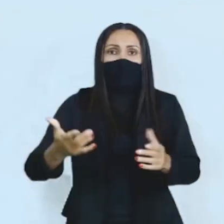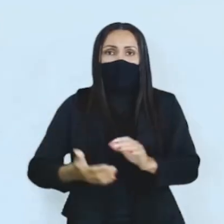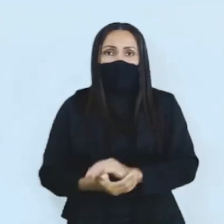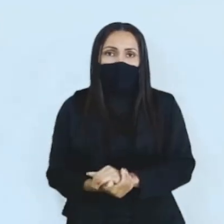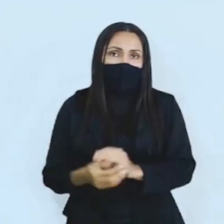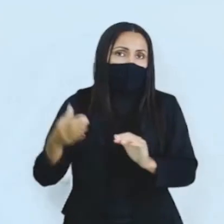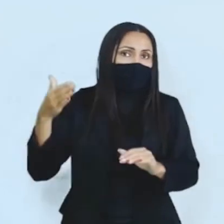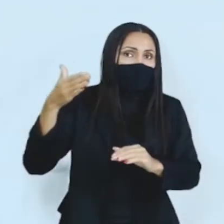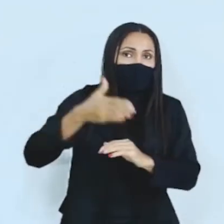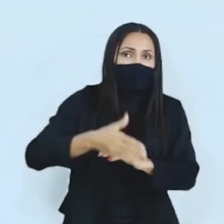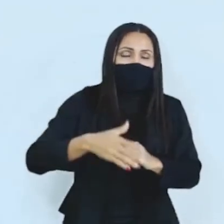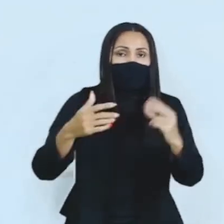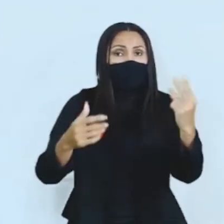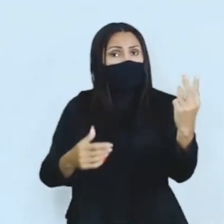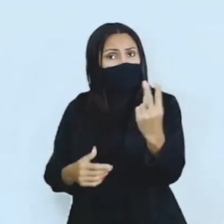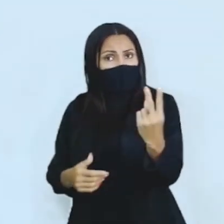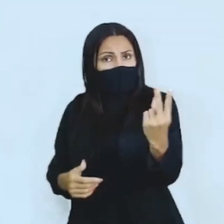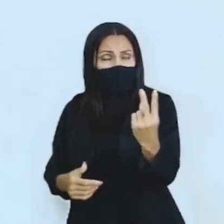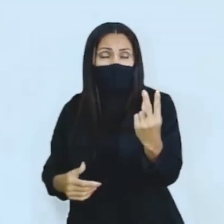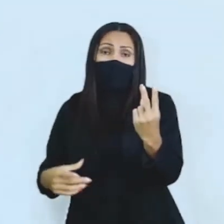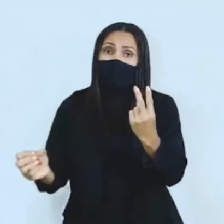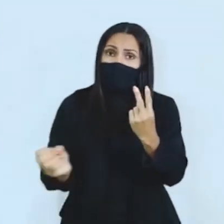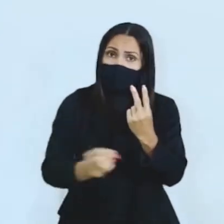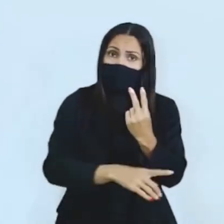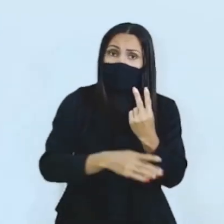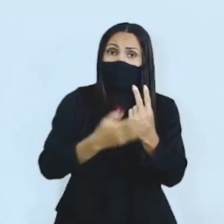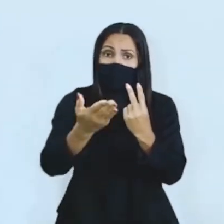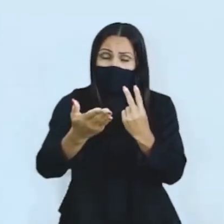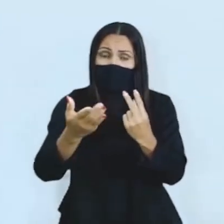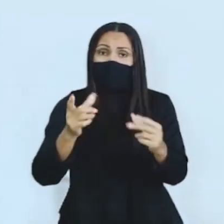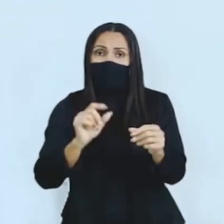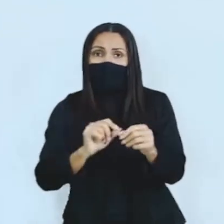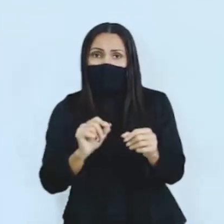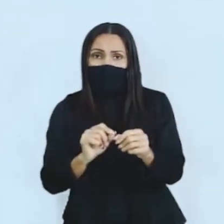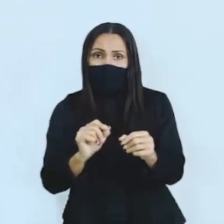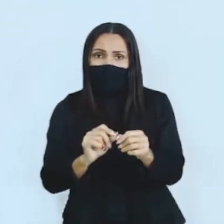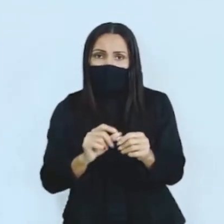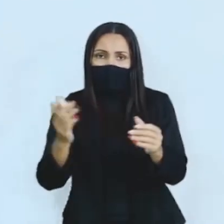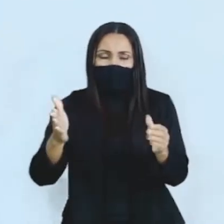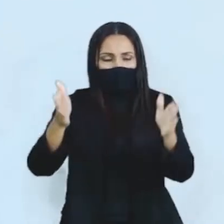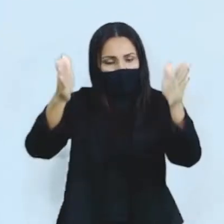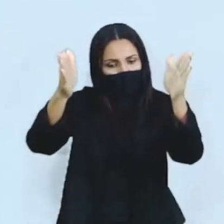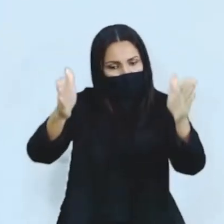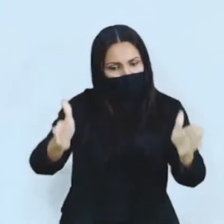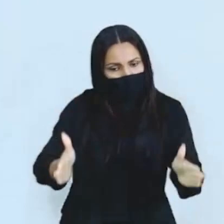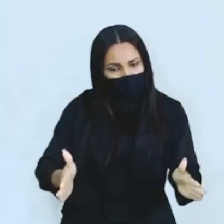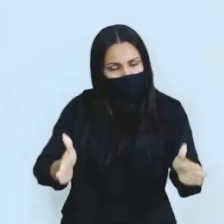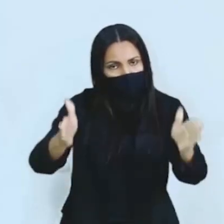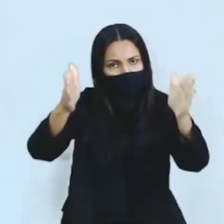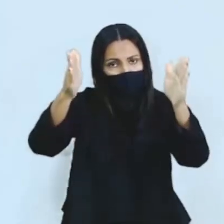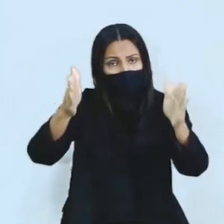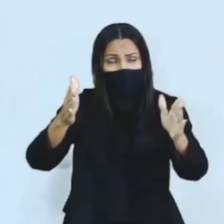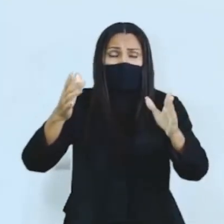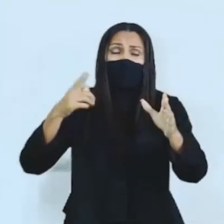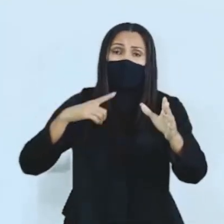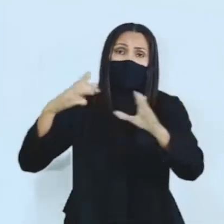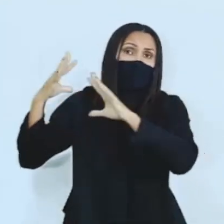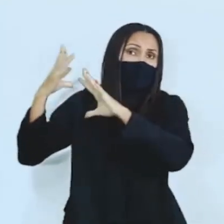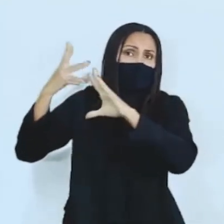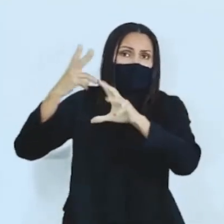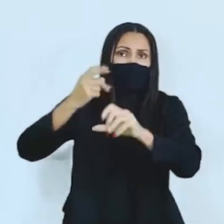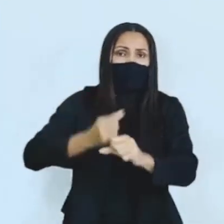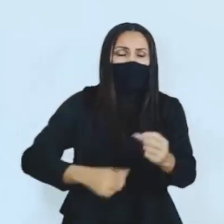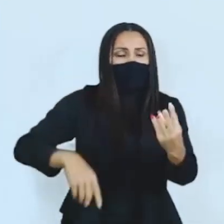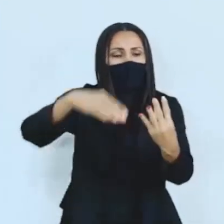interseção dessas duas arestas novas que você vai fazer com as diagonais vai resultar nos